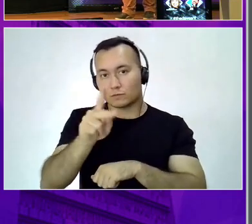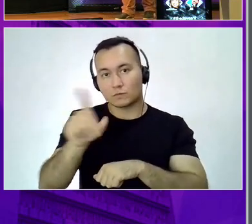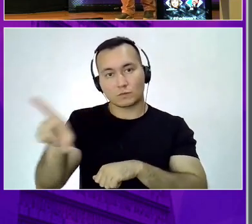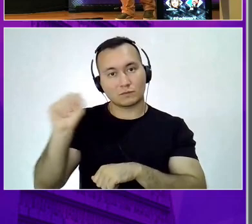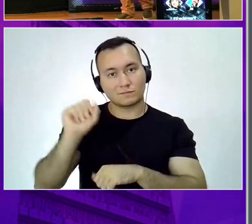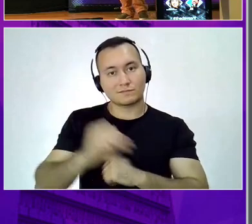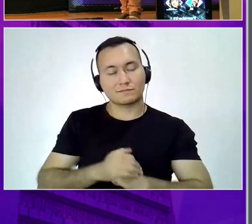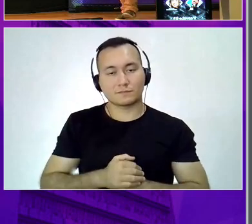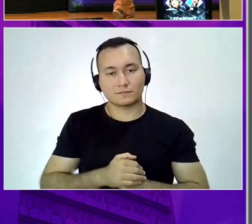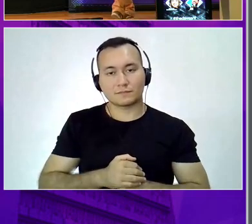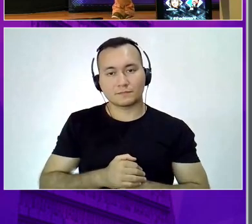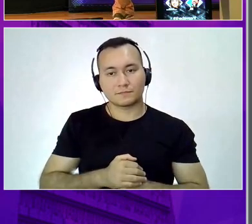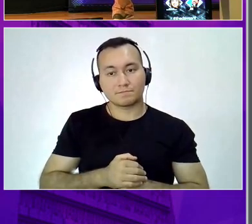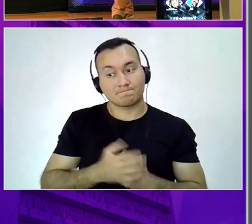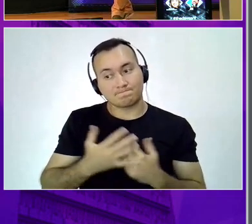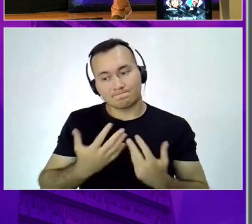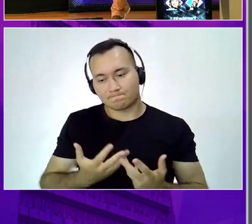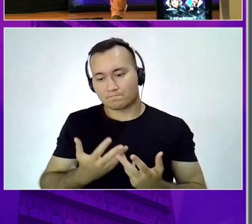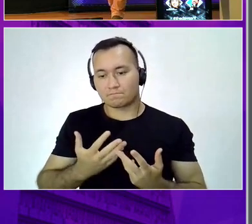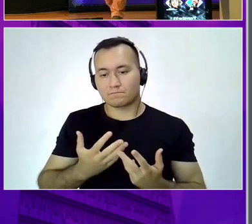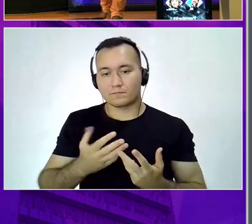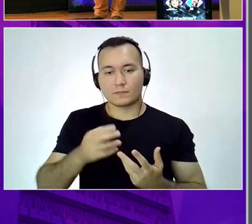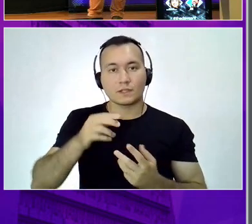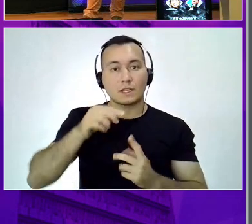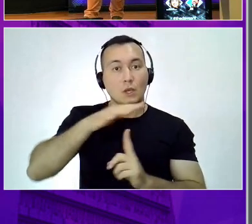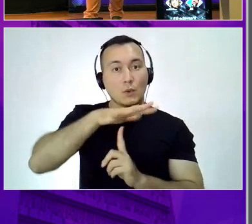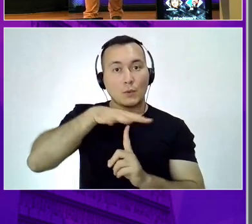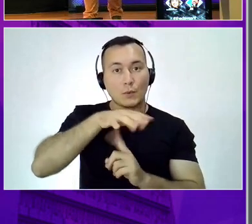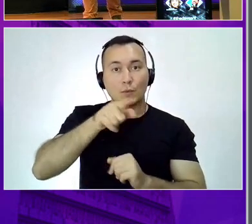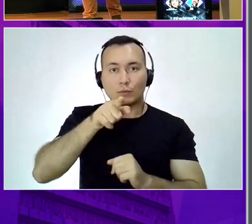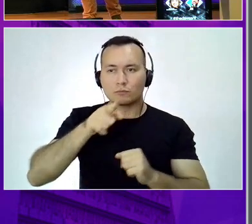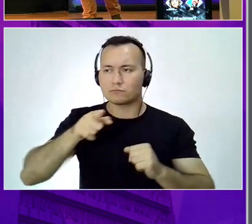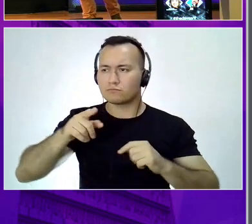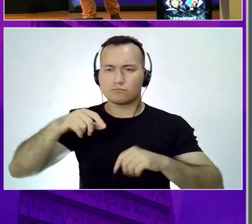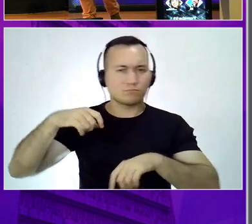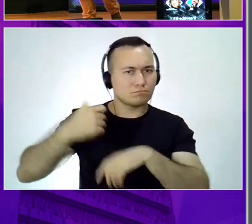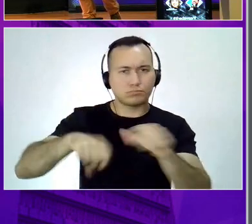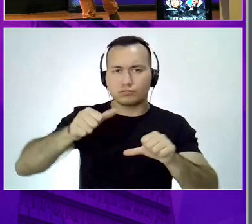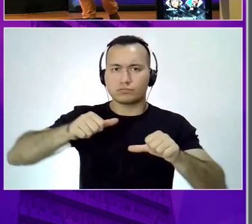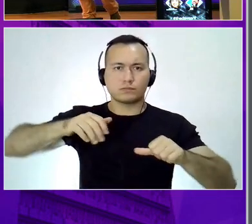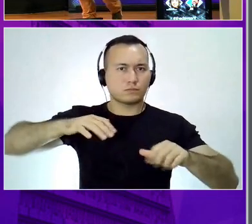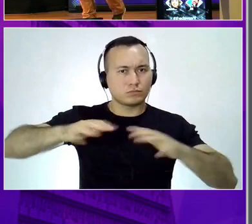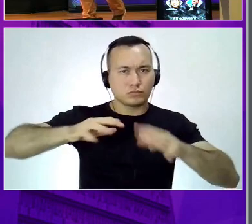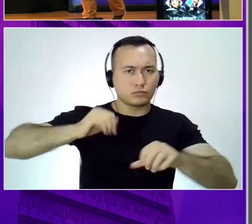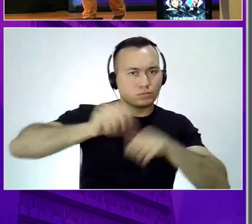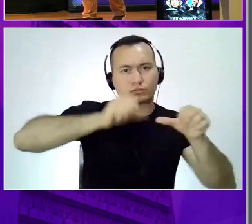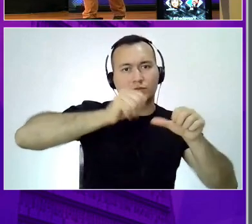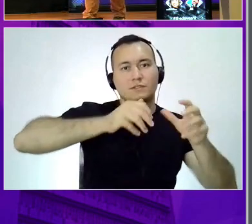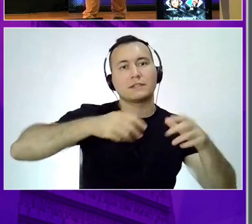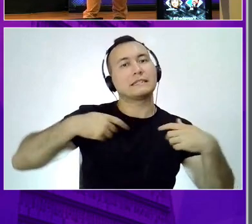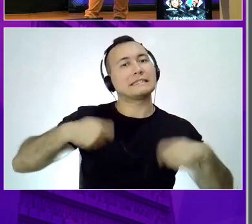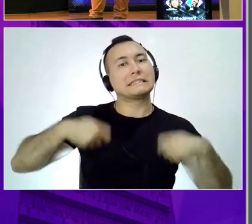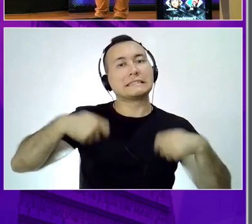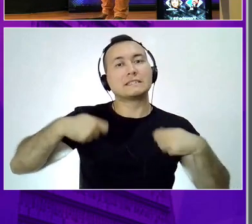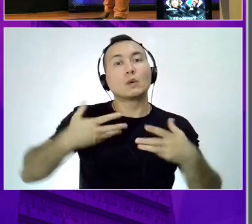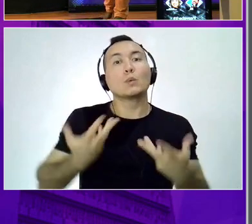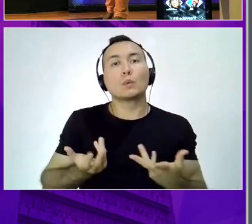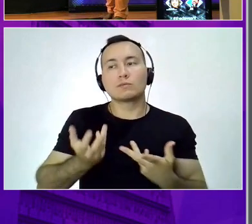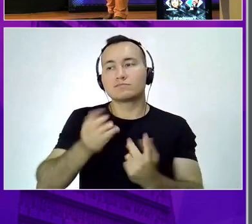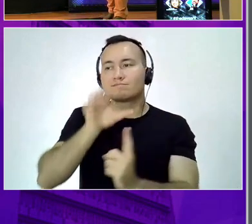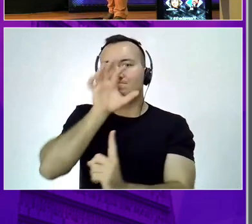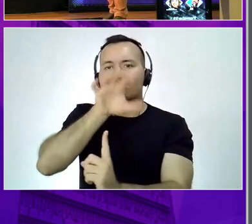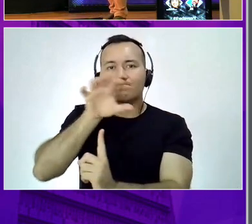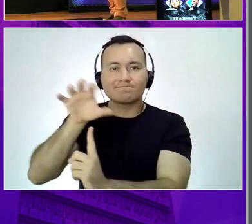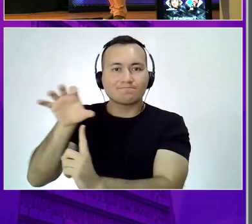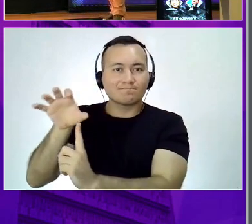de mudança, o que você quer no primeiro momento é gerar impacto positivo. Quanto mais impacto você gera logo de cara, impacto bom, que as pessoas veem,